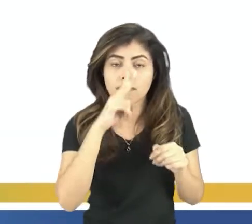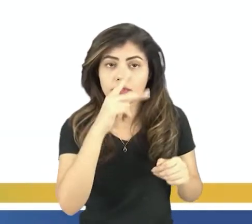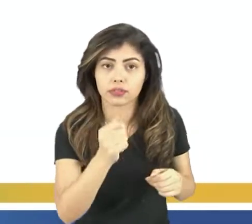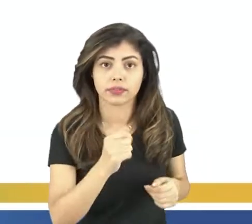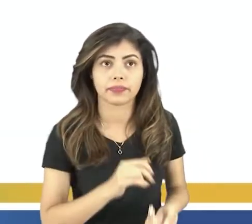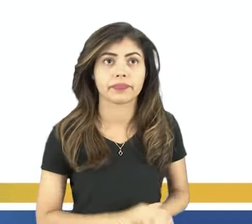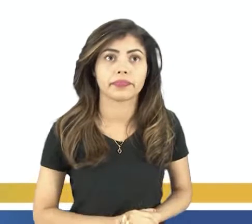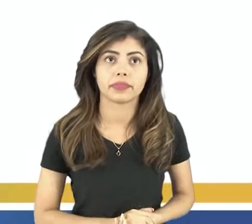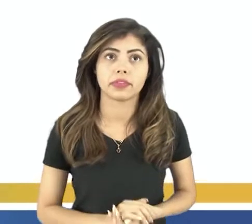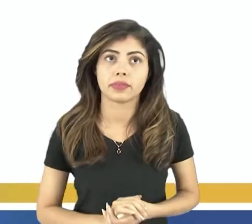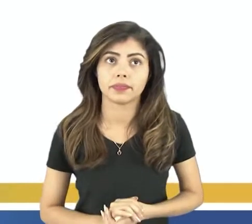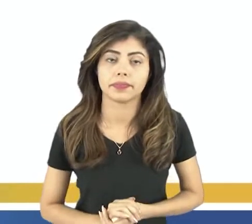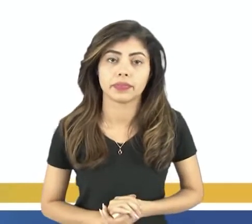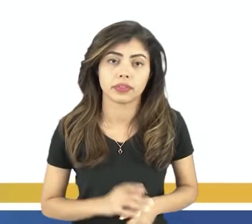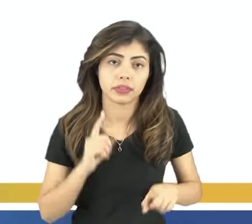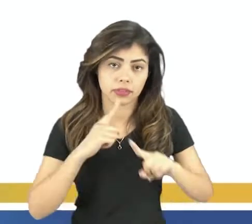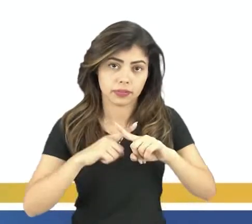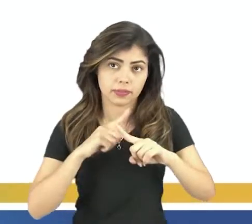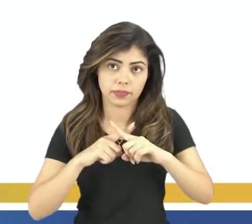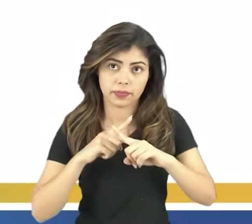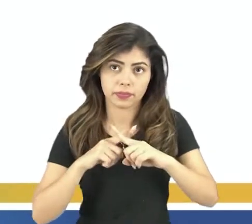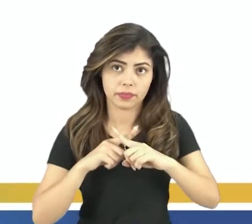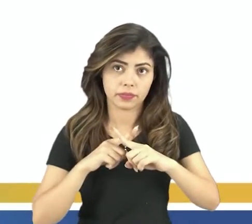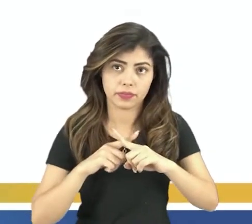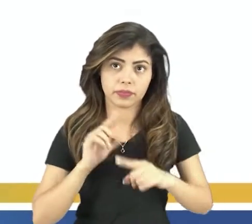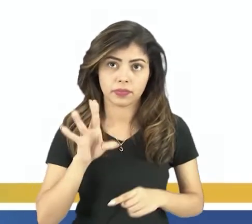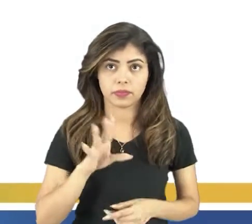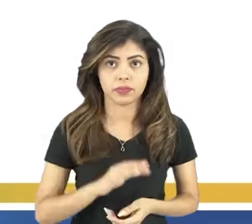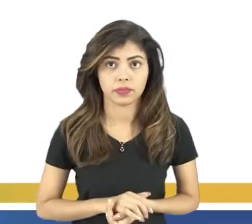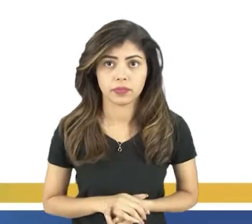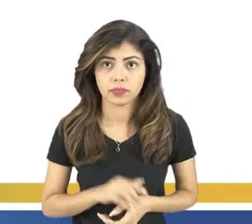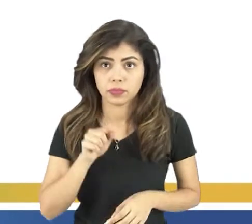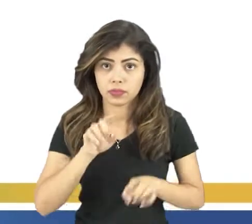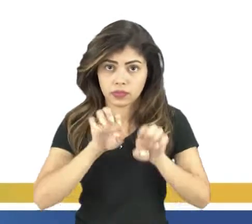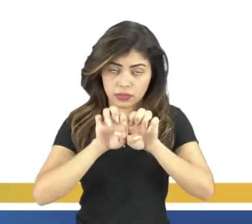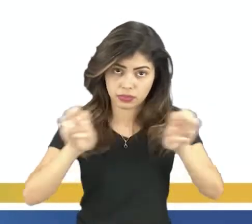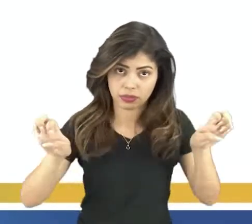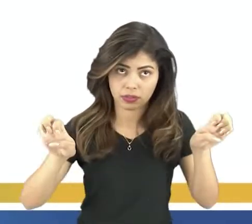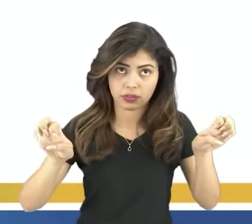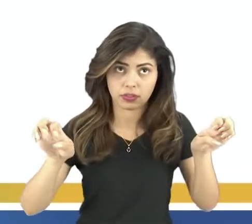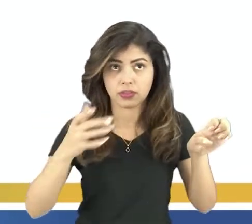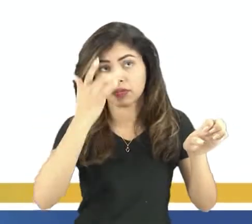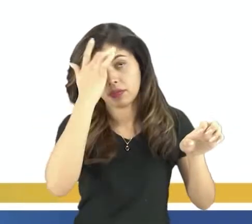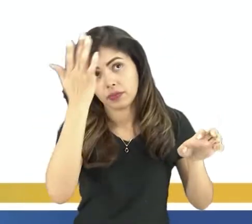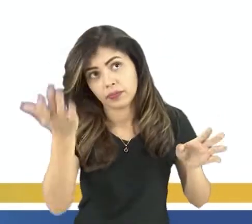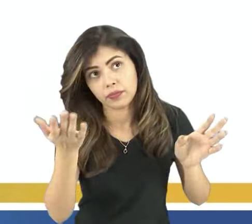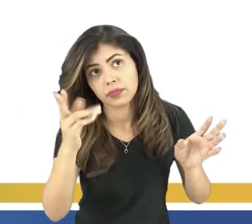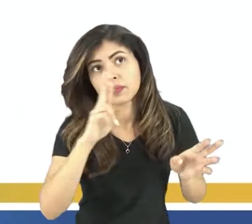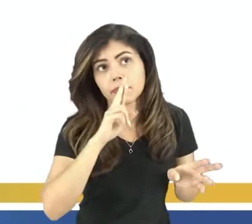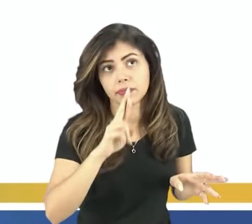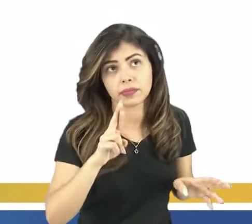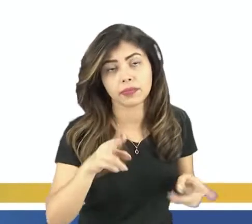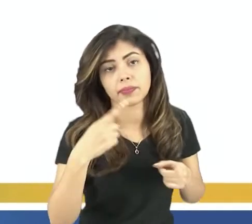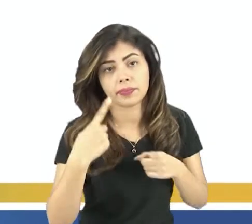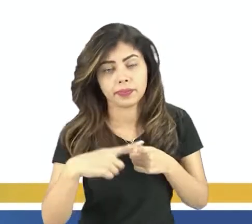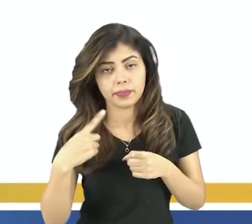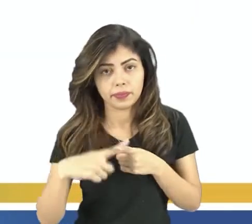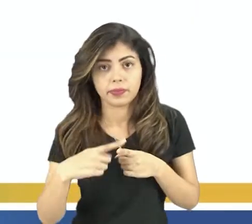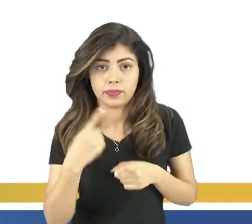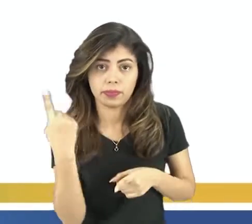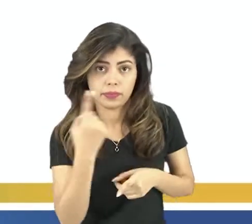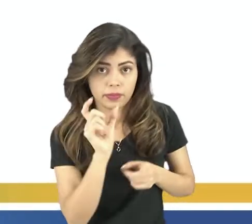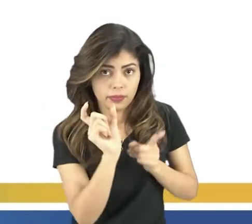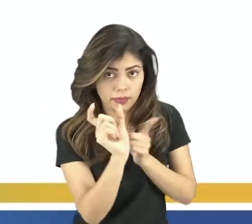força. Para calcular a força é só multiplicar essas grandezas. Só que essa equação ela fica um pouco mais fácil para nós resolver por causa de